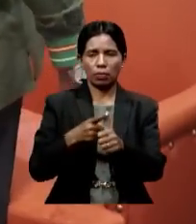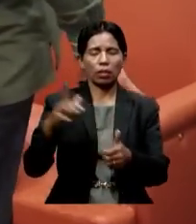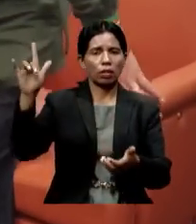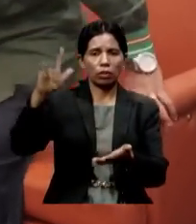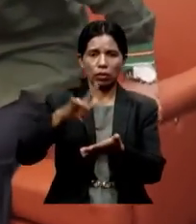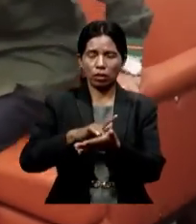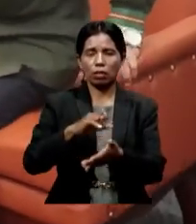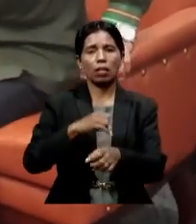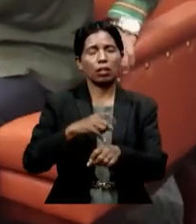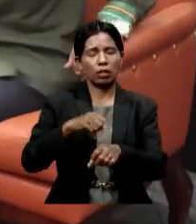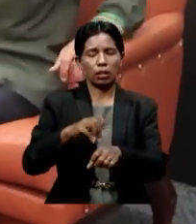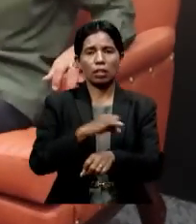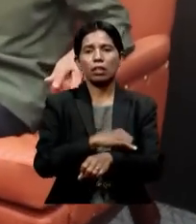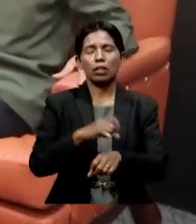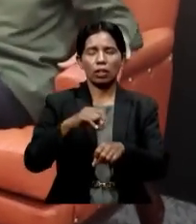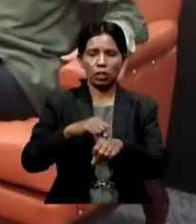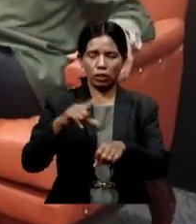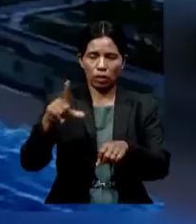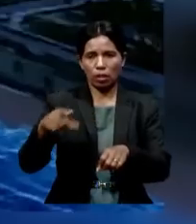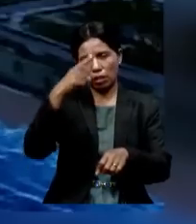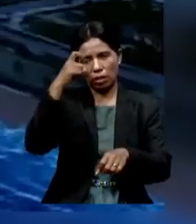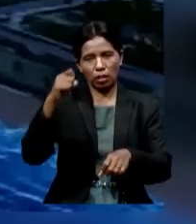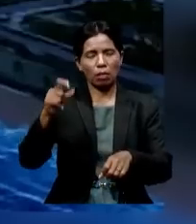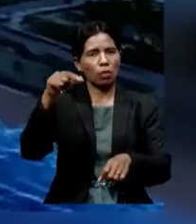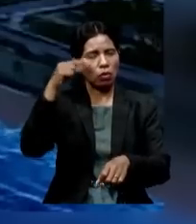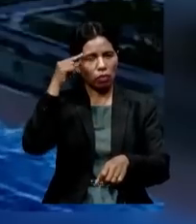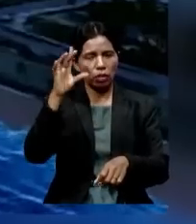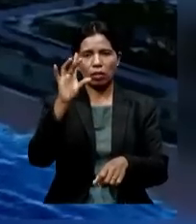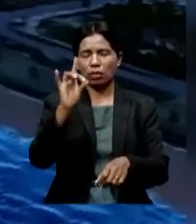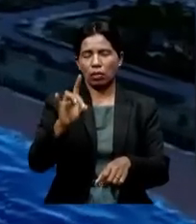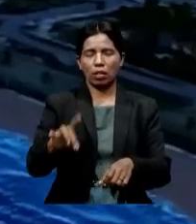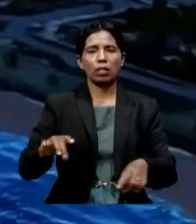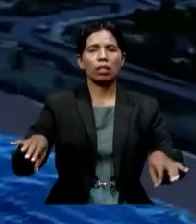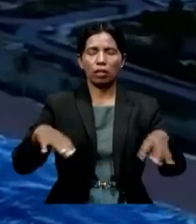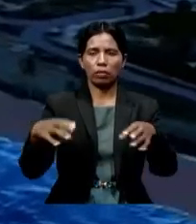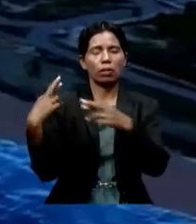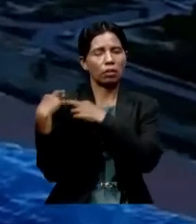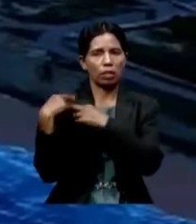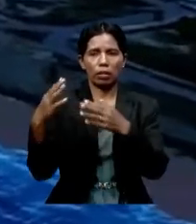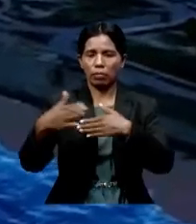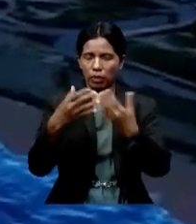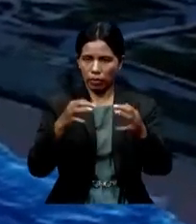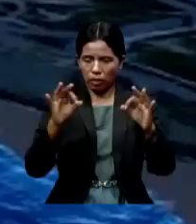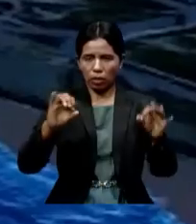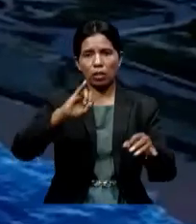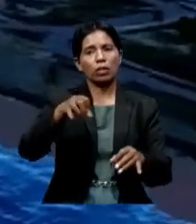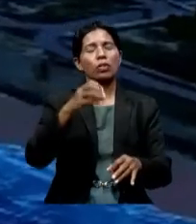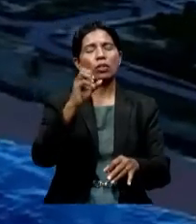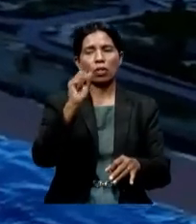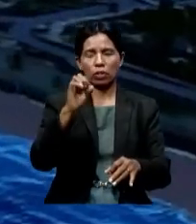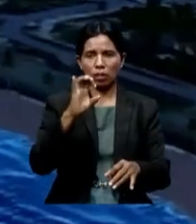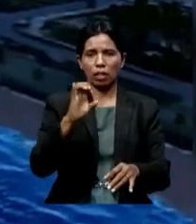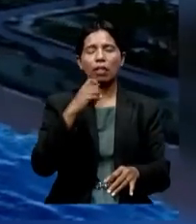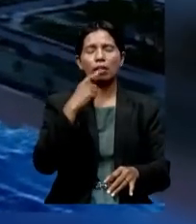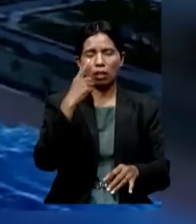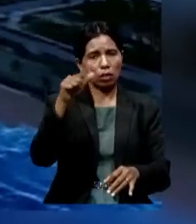aeroporto internacional di Nicolau Lobato tamba Governo da Walu nia mandato besik remata. José Agostinho da Silva hatuir